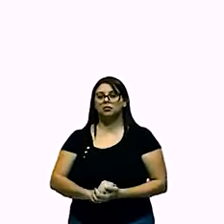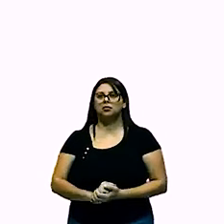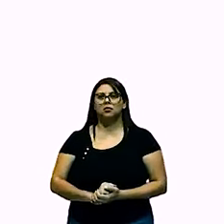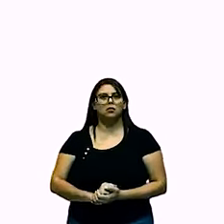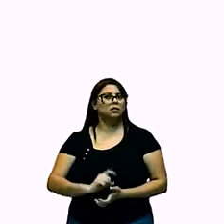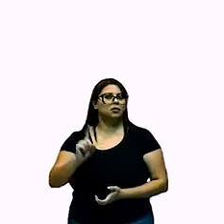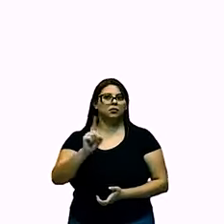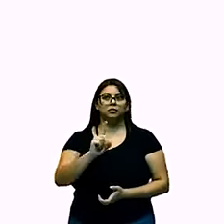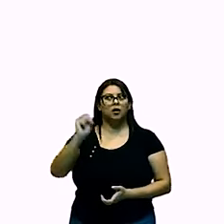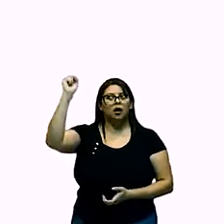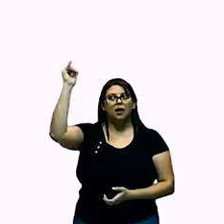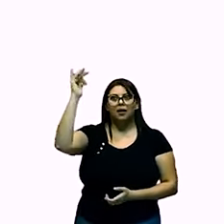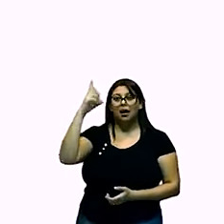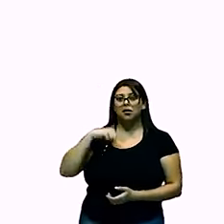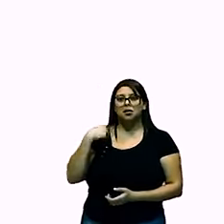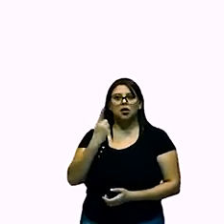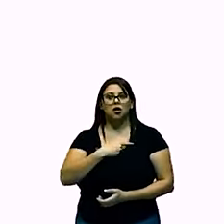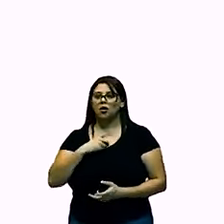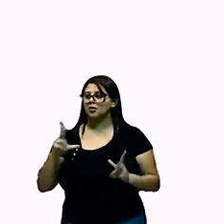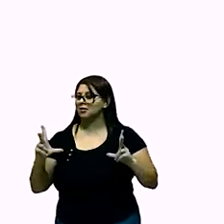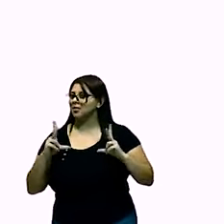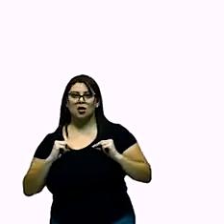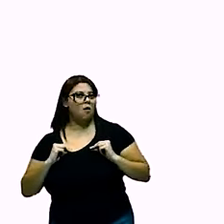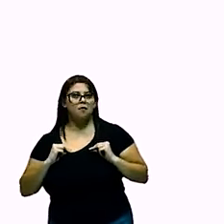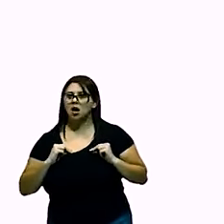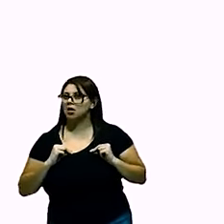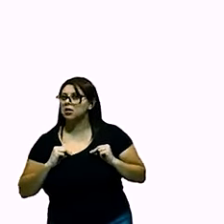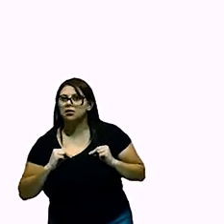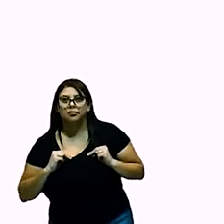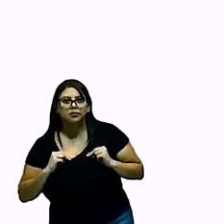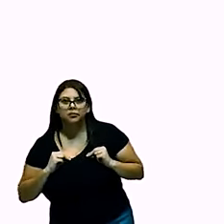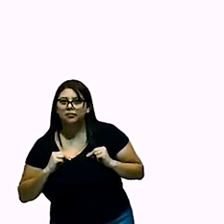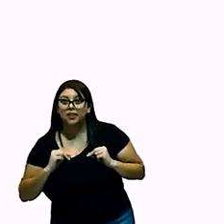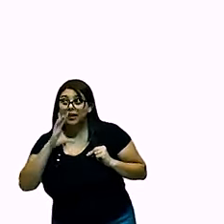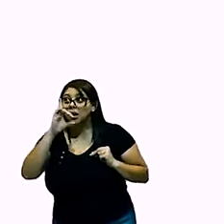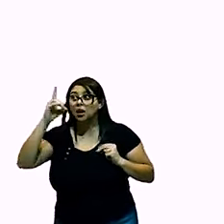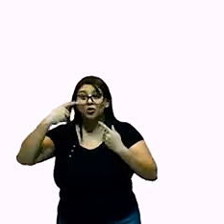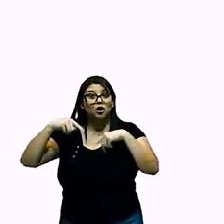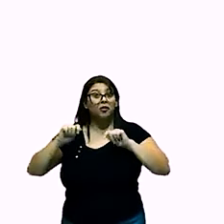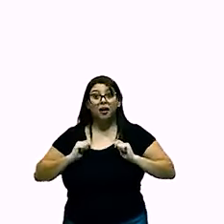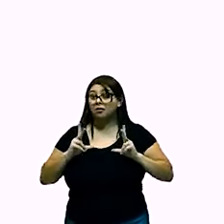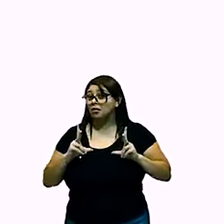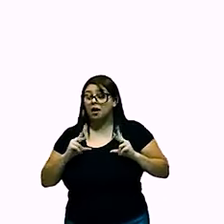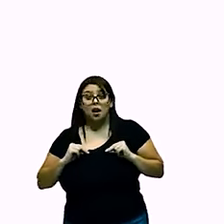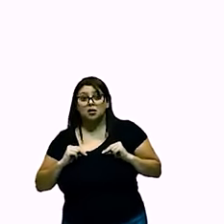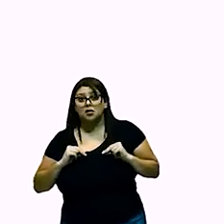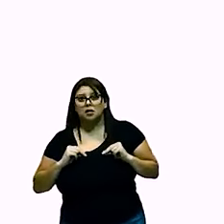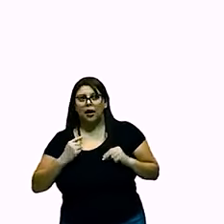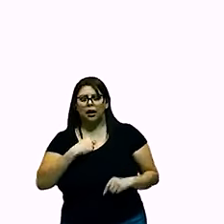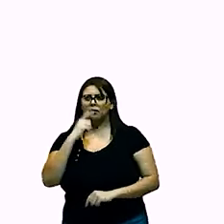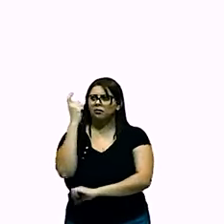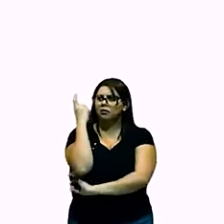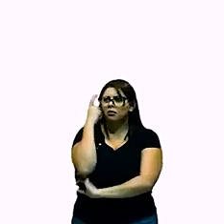favor imerecido de Deus por nós. Deus faz aquilo que a gente não merece. Aí ela parou por uns 10 segundos,